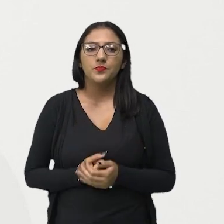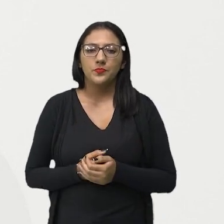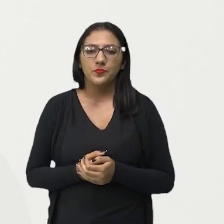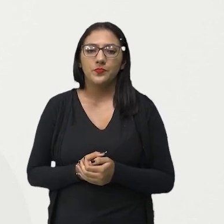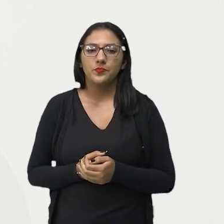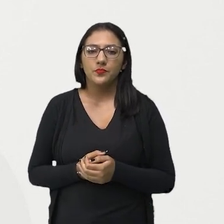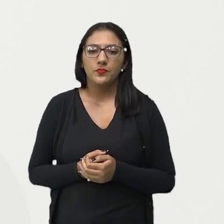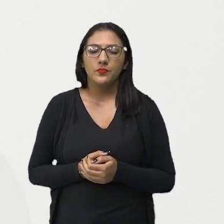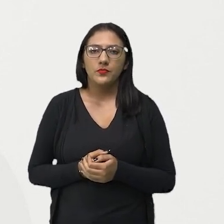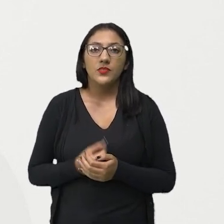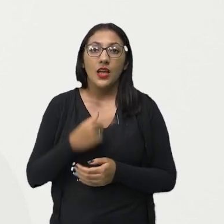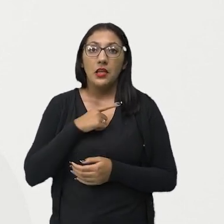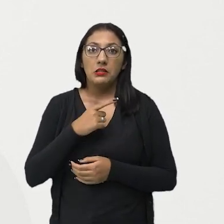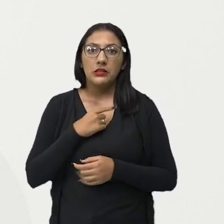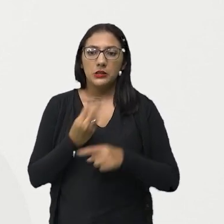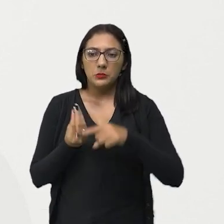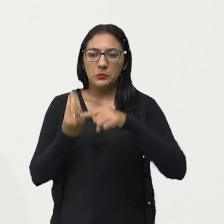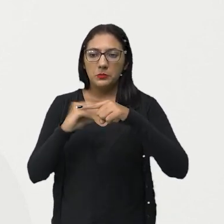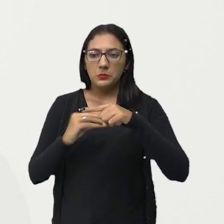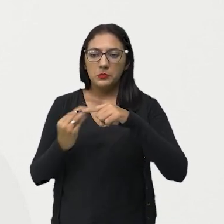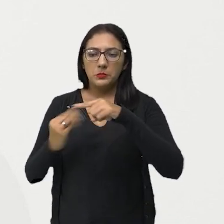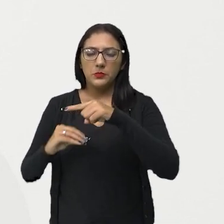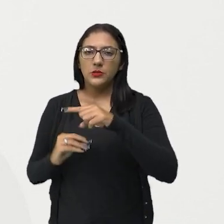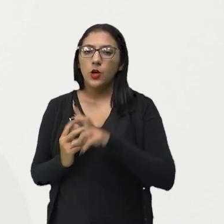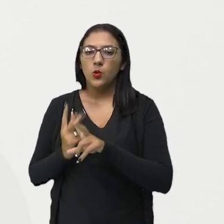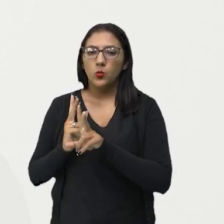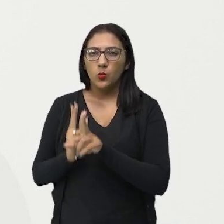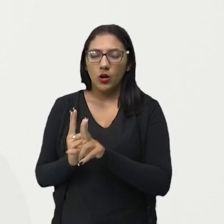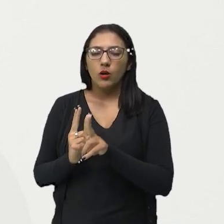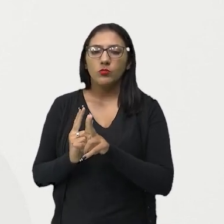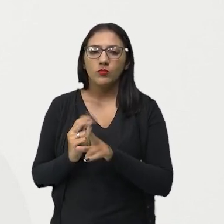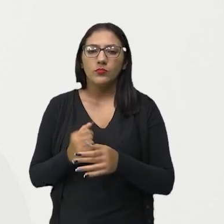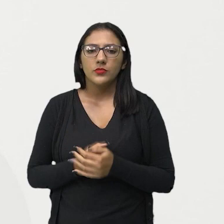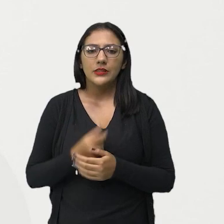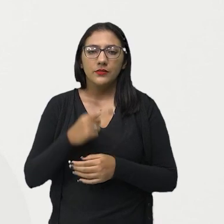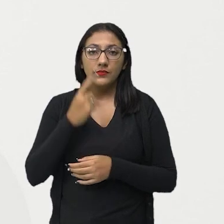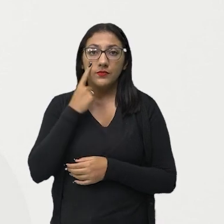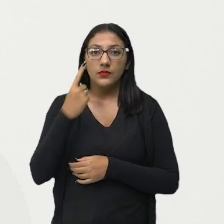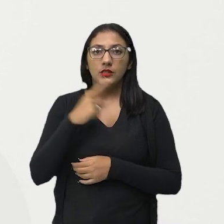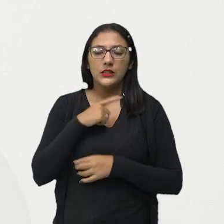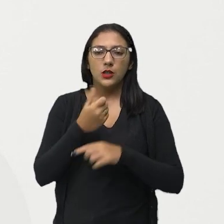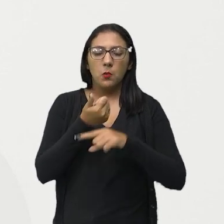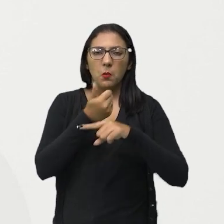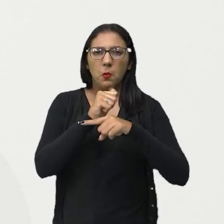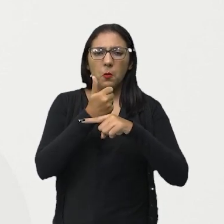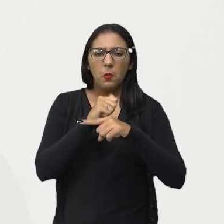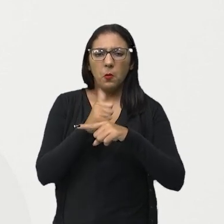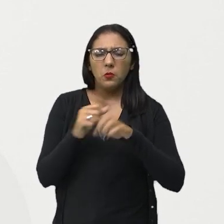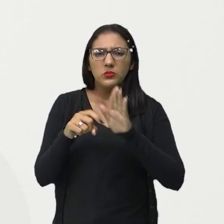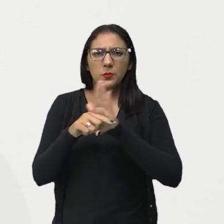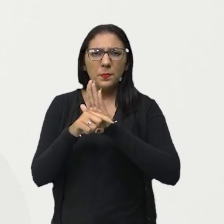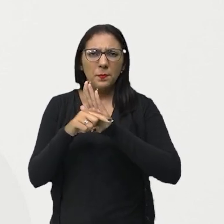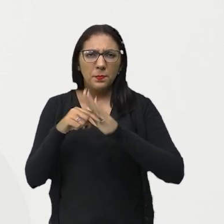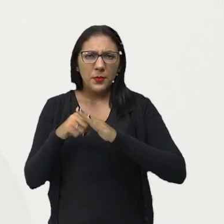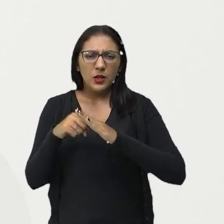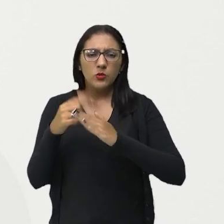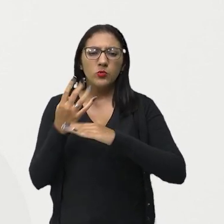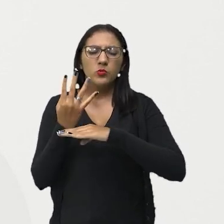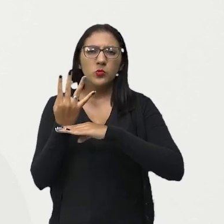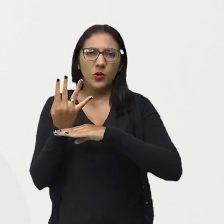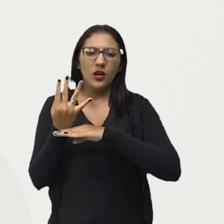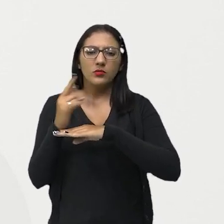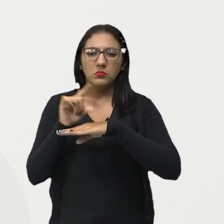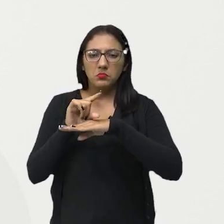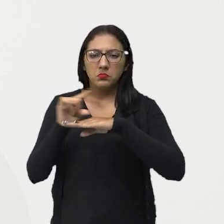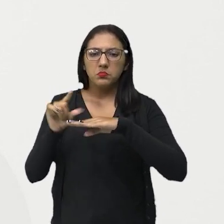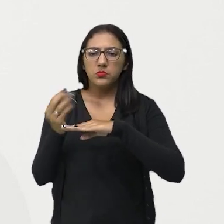repete o denominador, já que são iguais, não é? 11 subtraído do 4, vamos ter então 11 menos